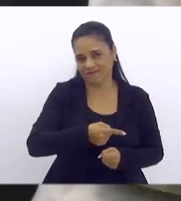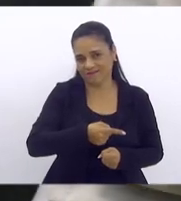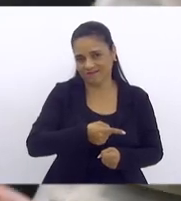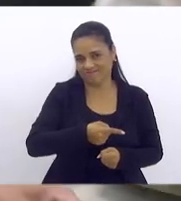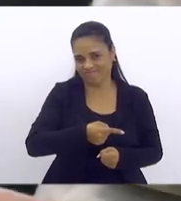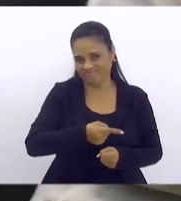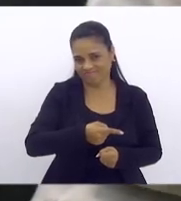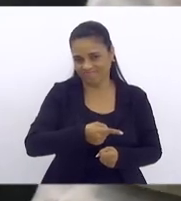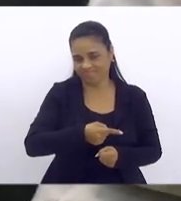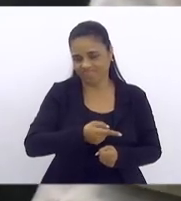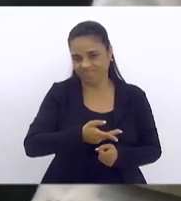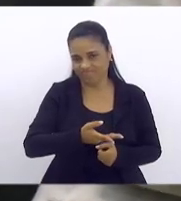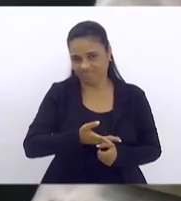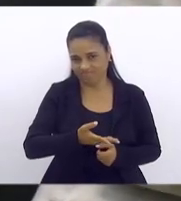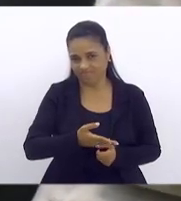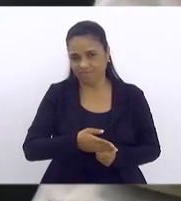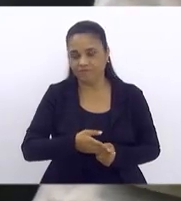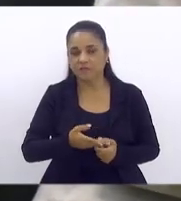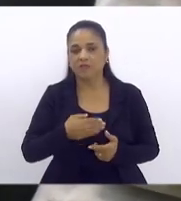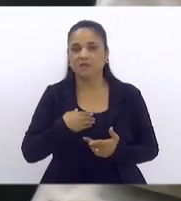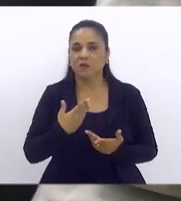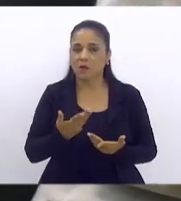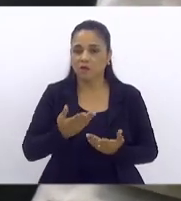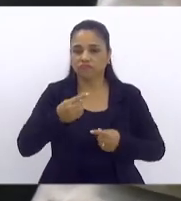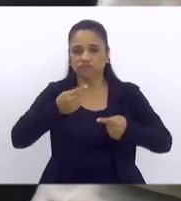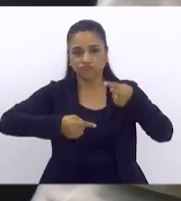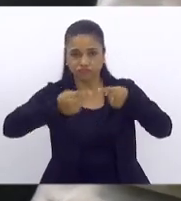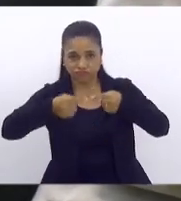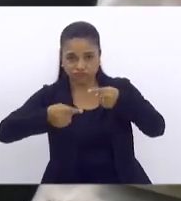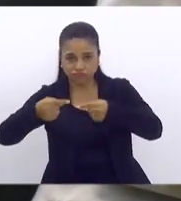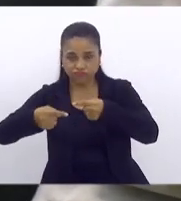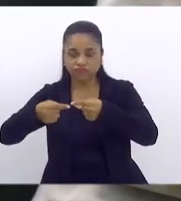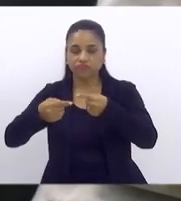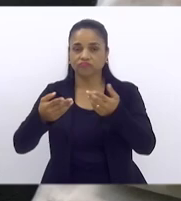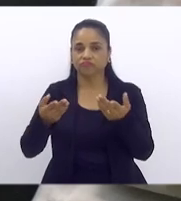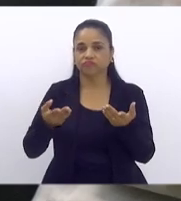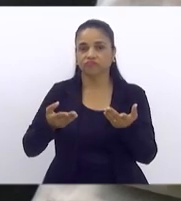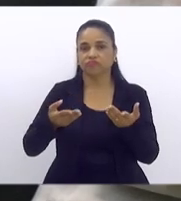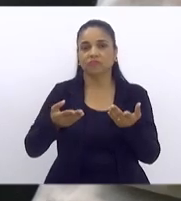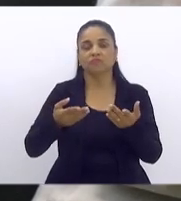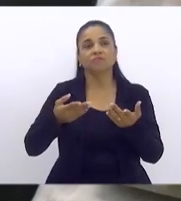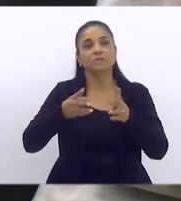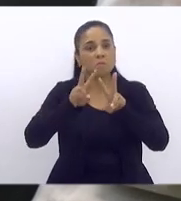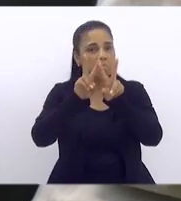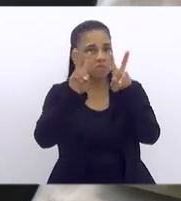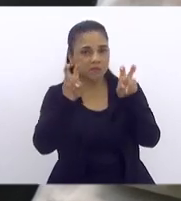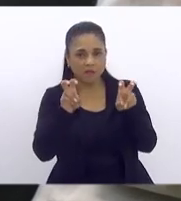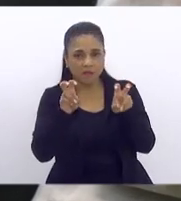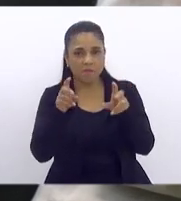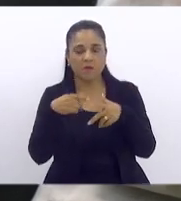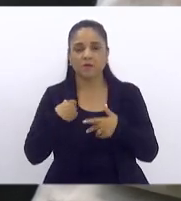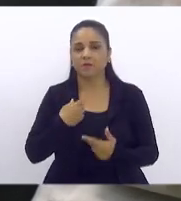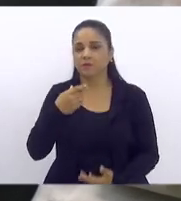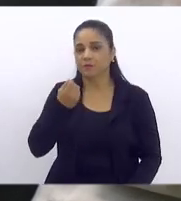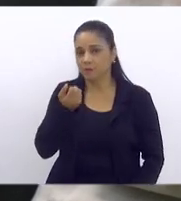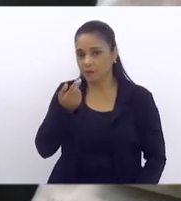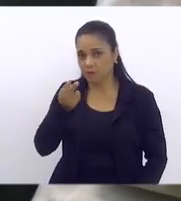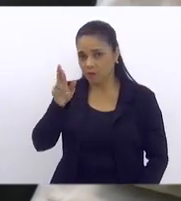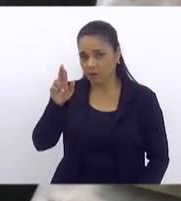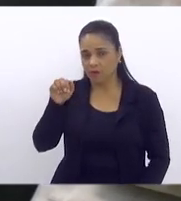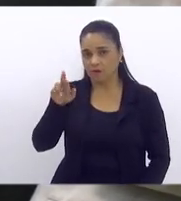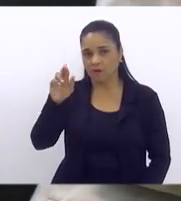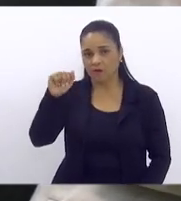prisão. Então, esse é um pouco do diálogo que a gente fez, o diálogo com o Dr. Rangel,